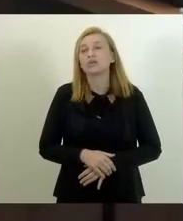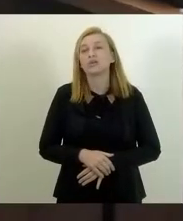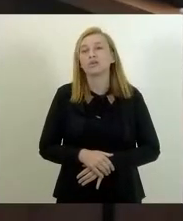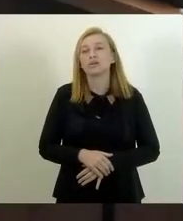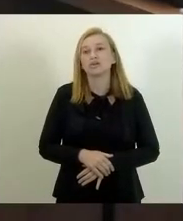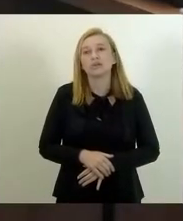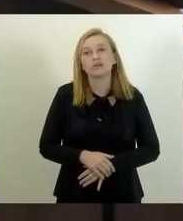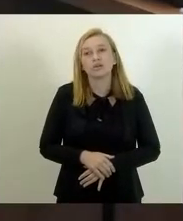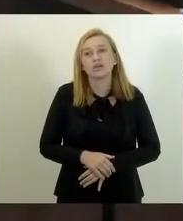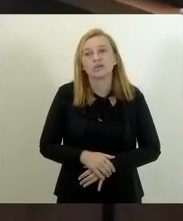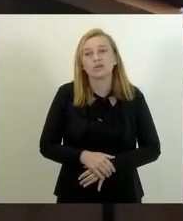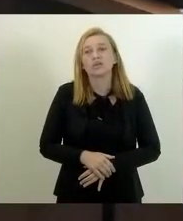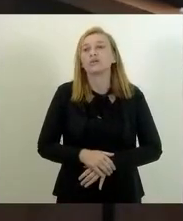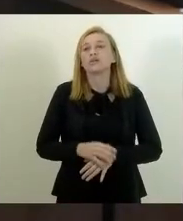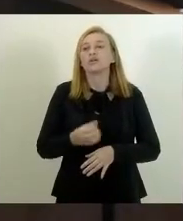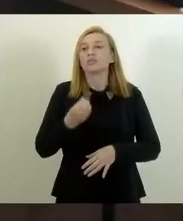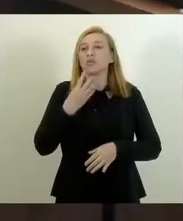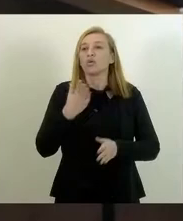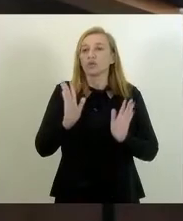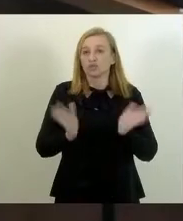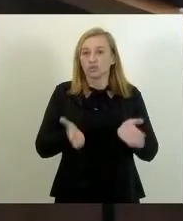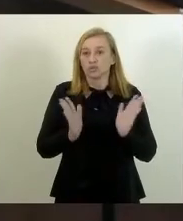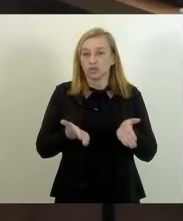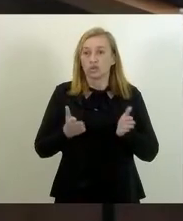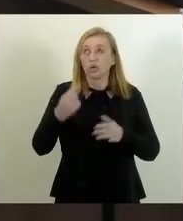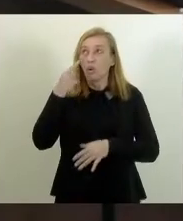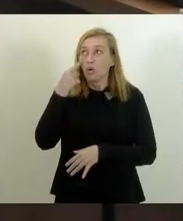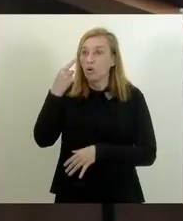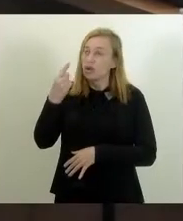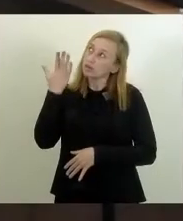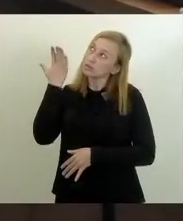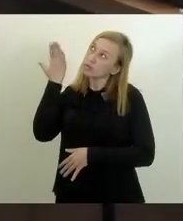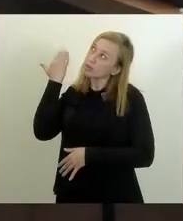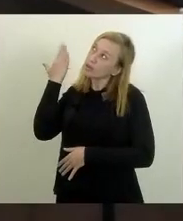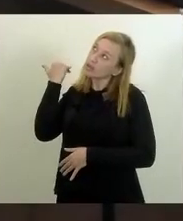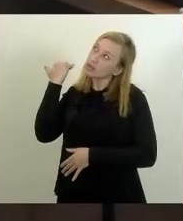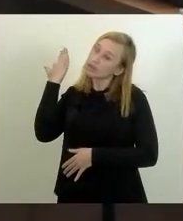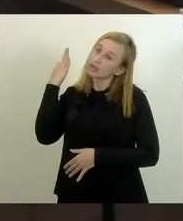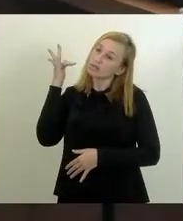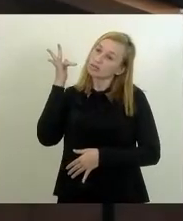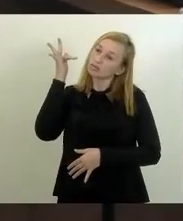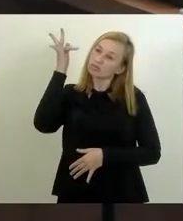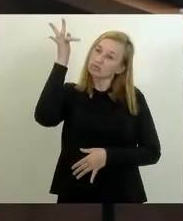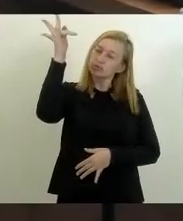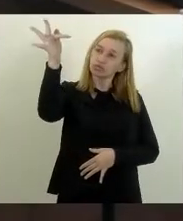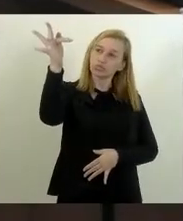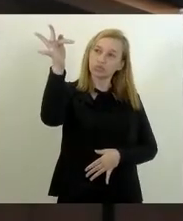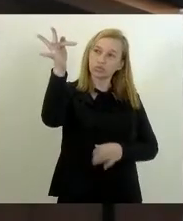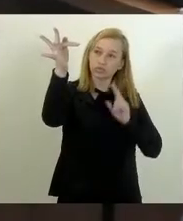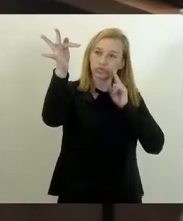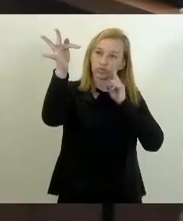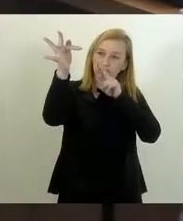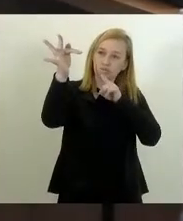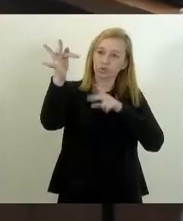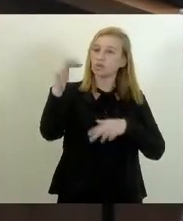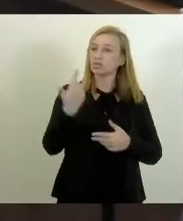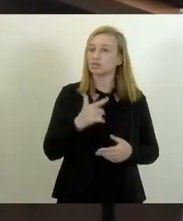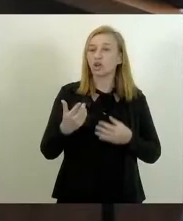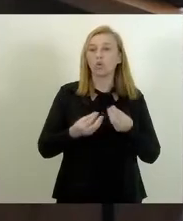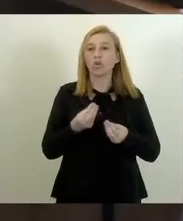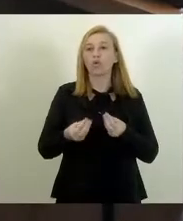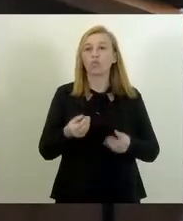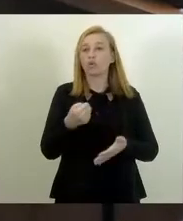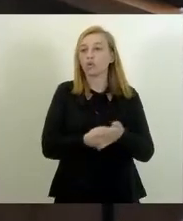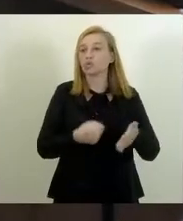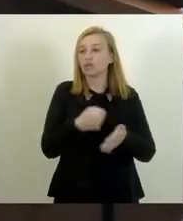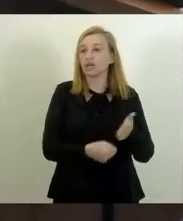um pássaro que voa no presente, olhando para o passado em direção ao futuro. Então, não há como a gente lutar no